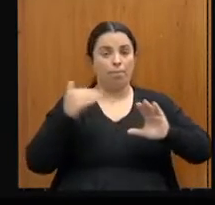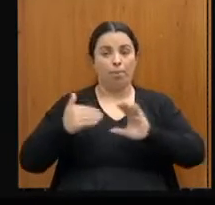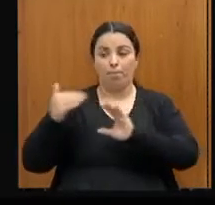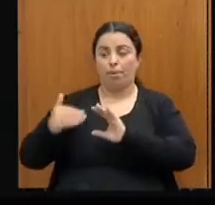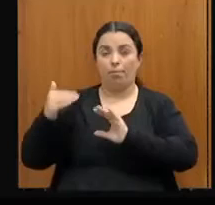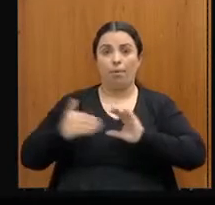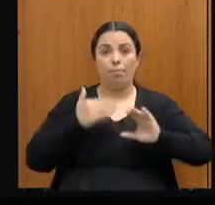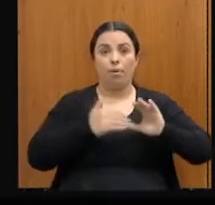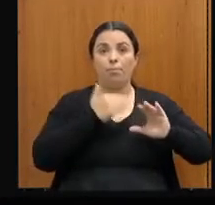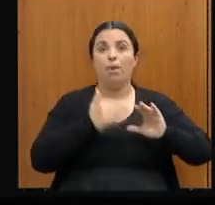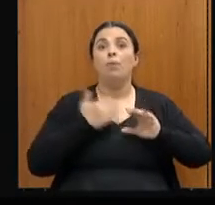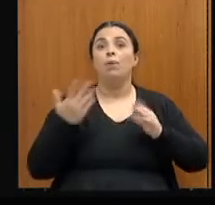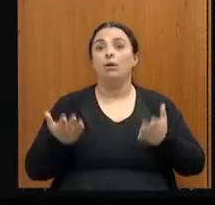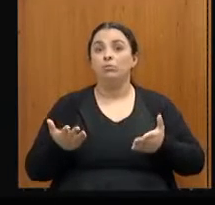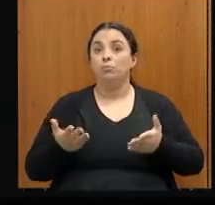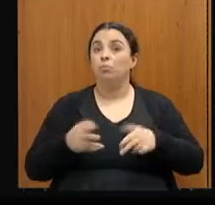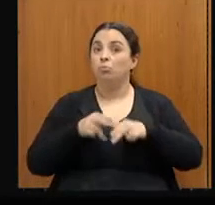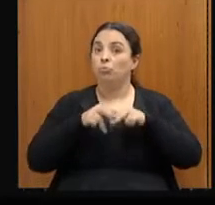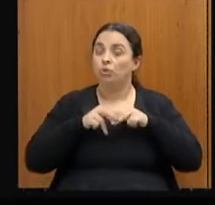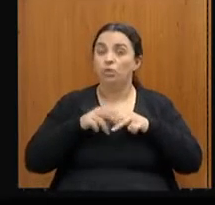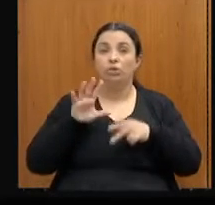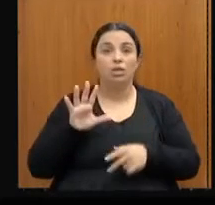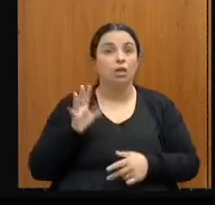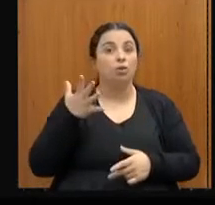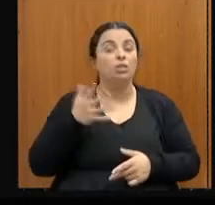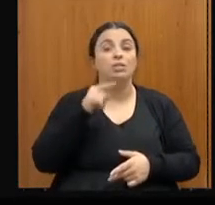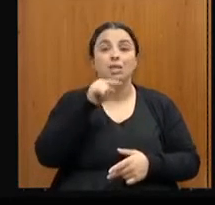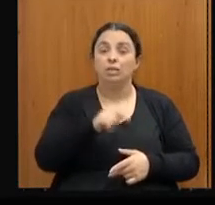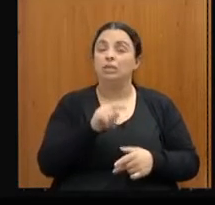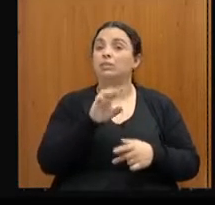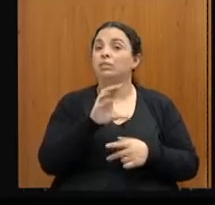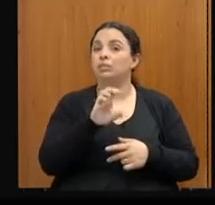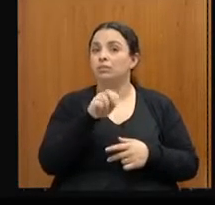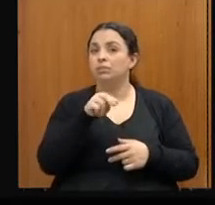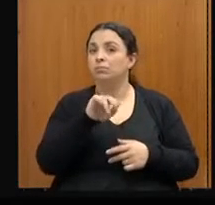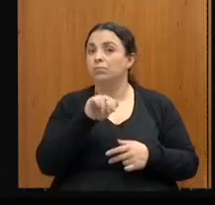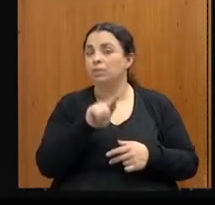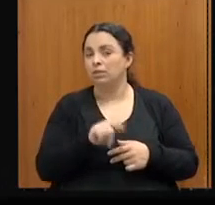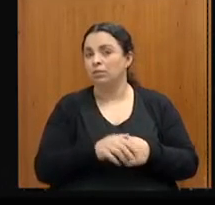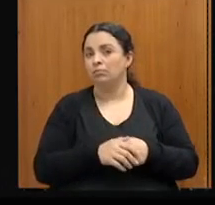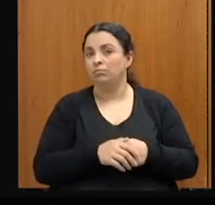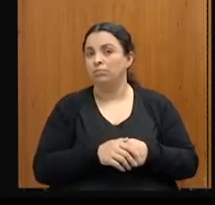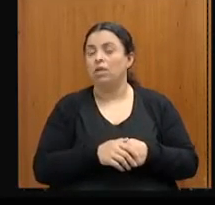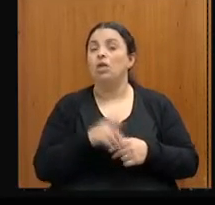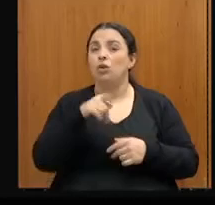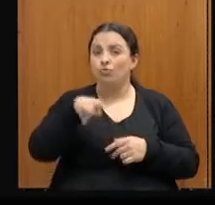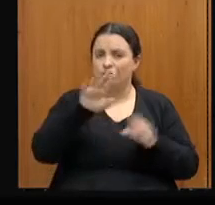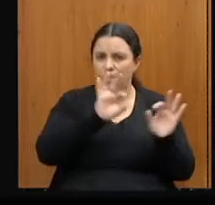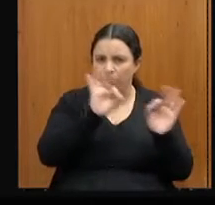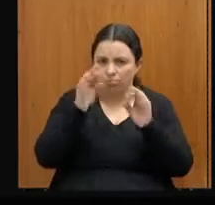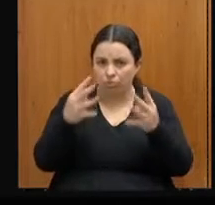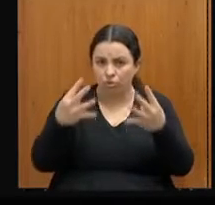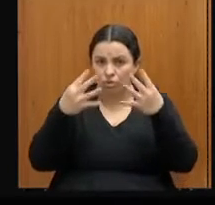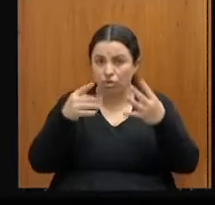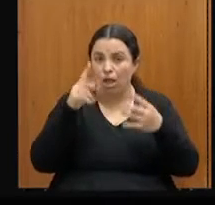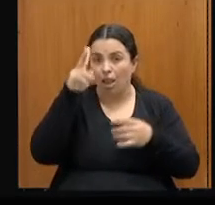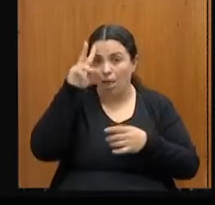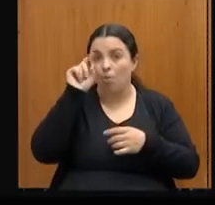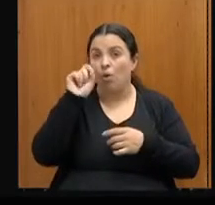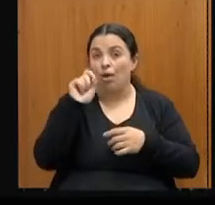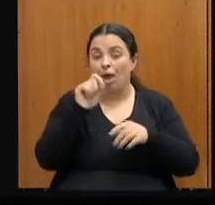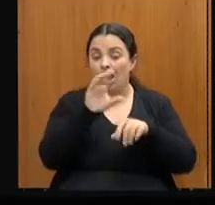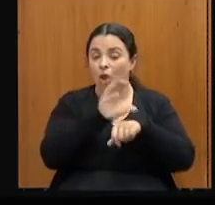fogo a situações que vem ocorrendo nas e lembrar quanto que tá o negócio também já postei só o estado